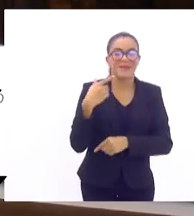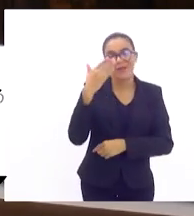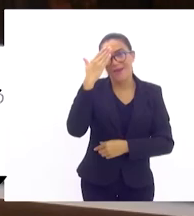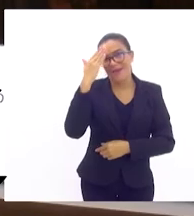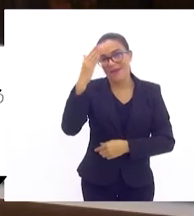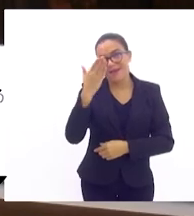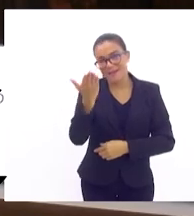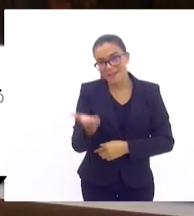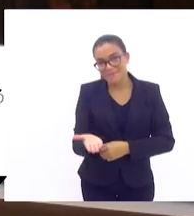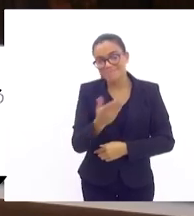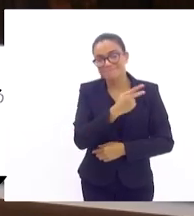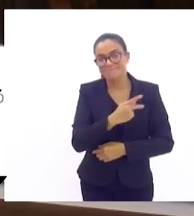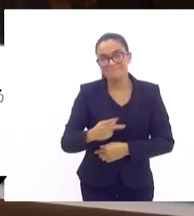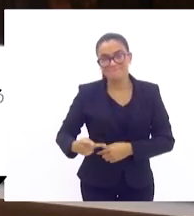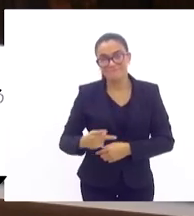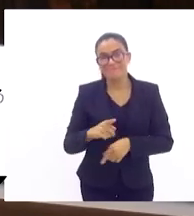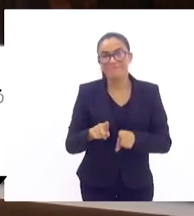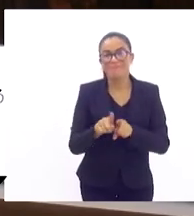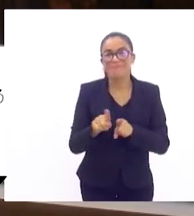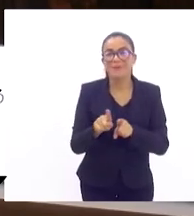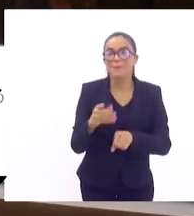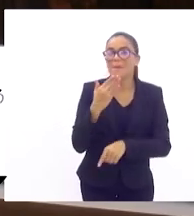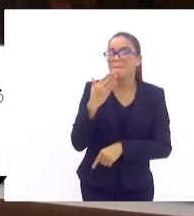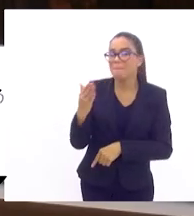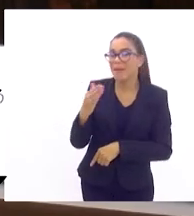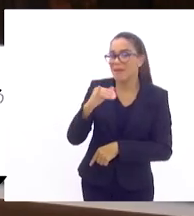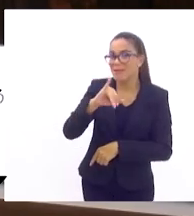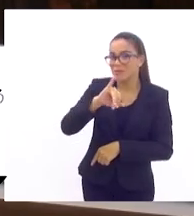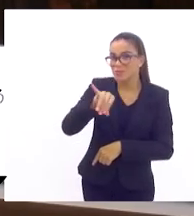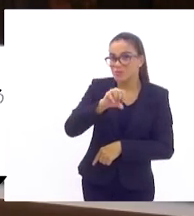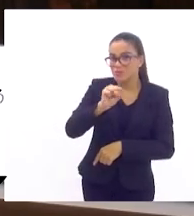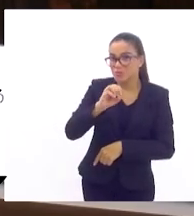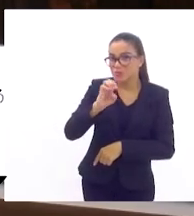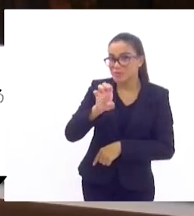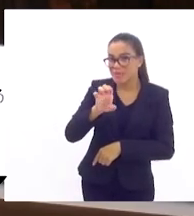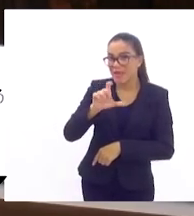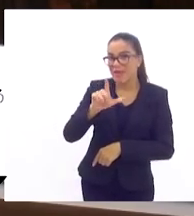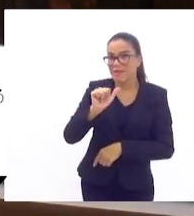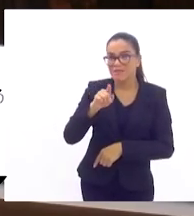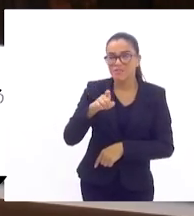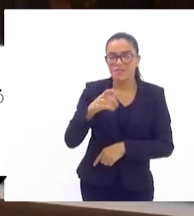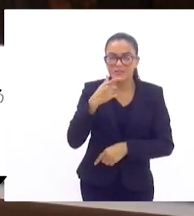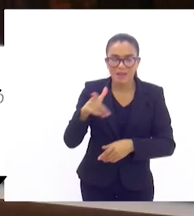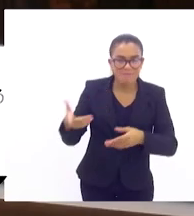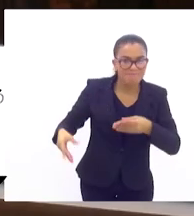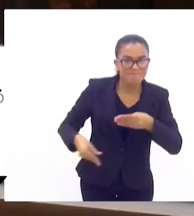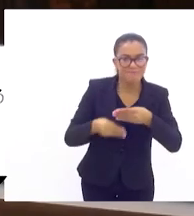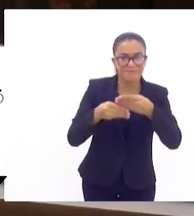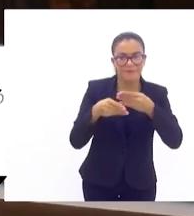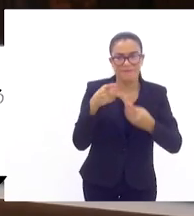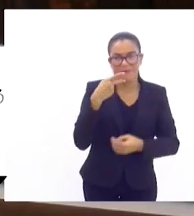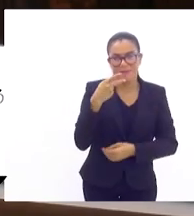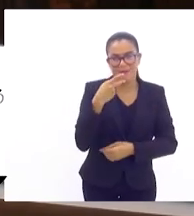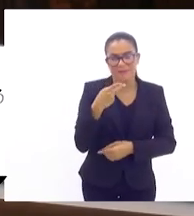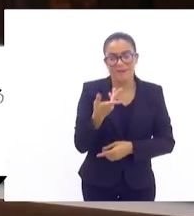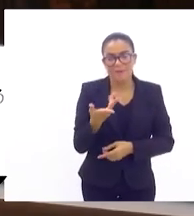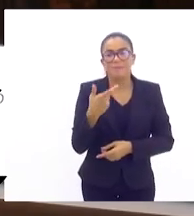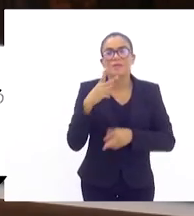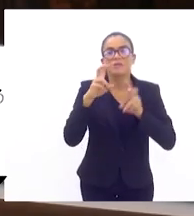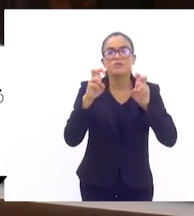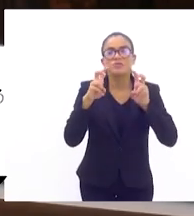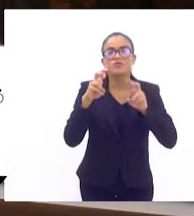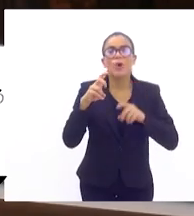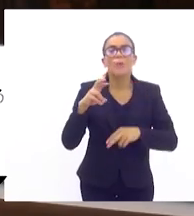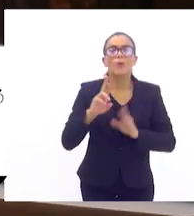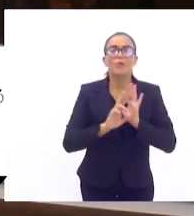Vossa Excelência a oportunidade e peço, se o doutor José Alexandre quiser falar rapidamente, só para complementar sobre o entendimento do promotor que